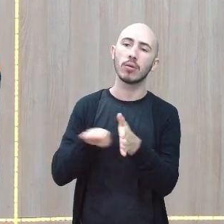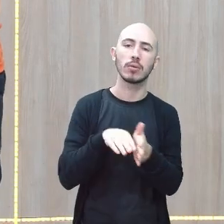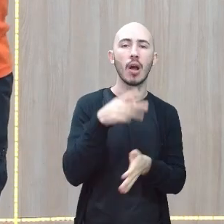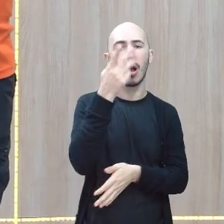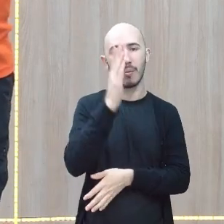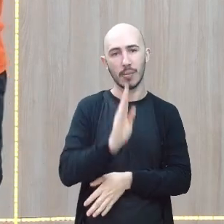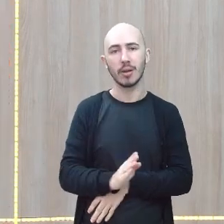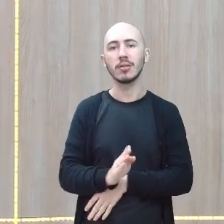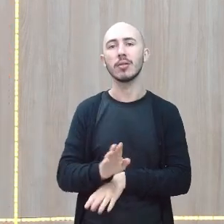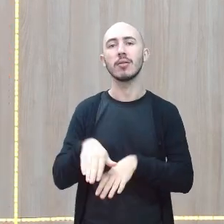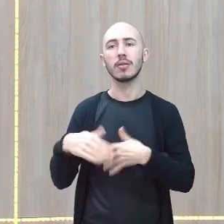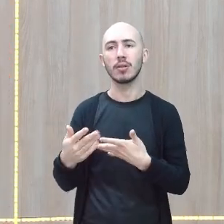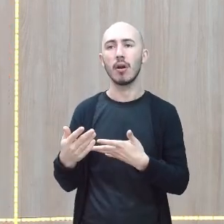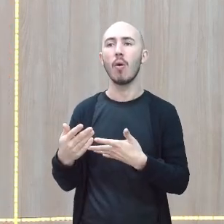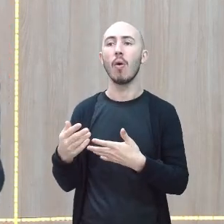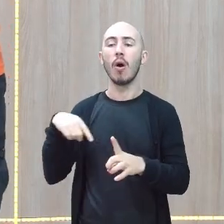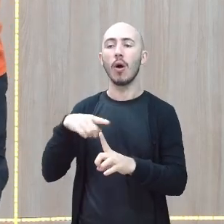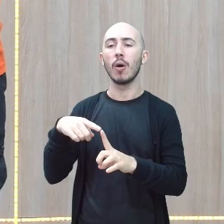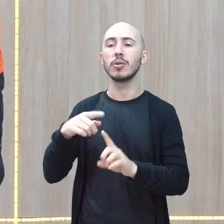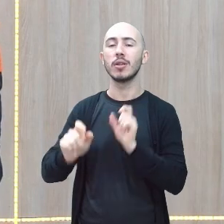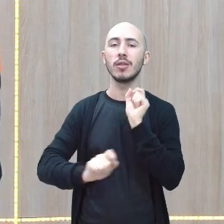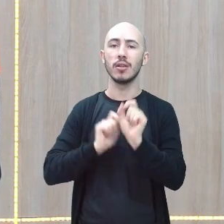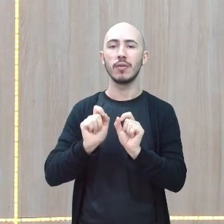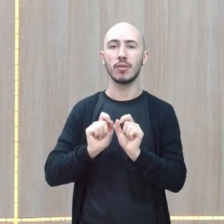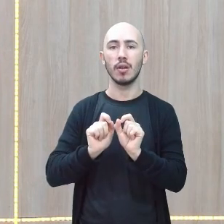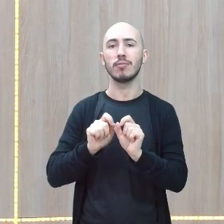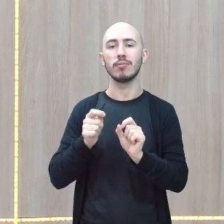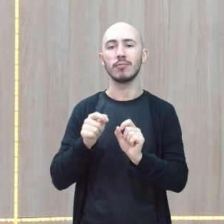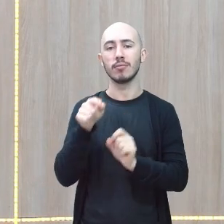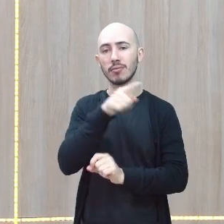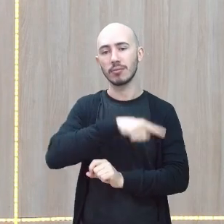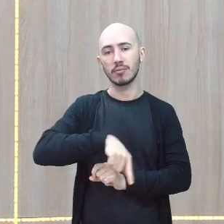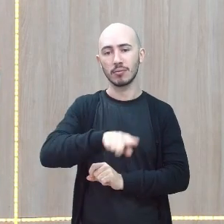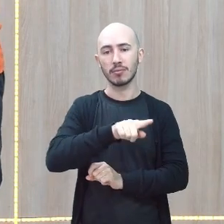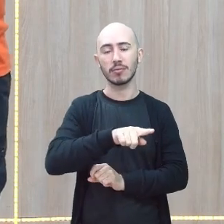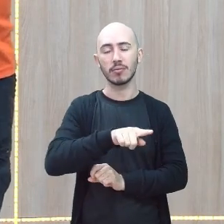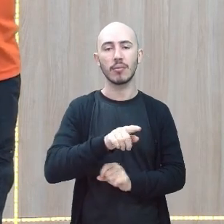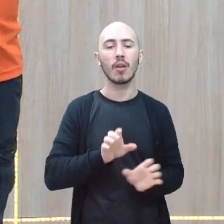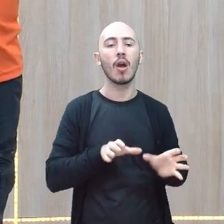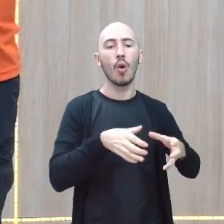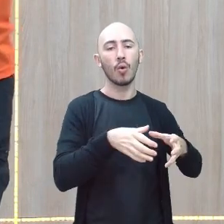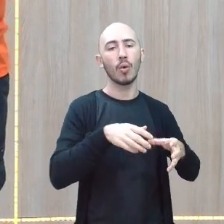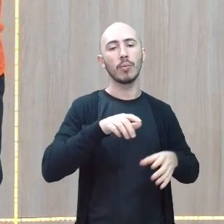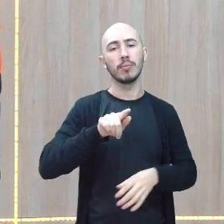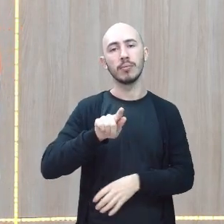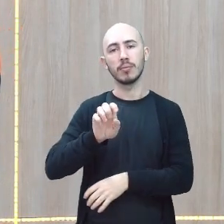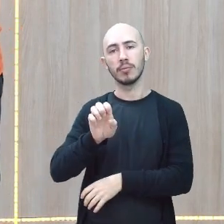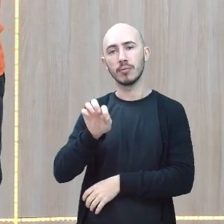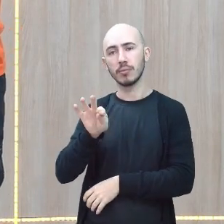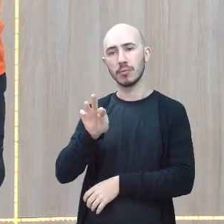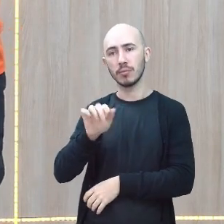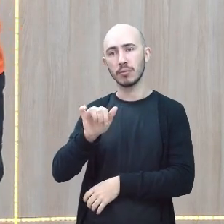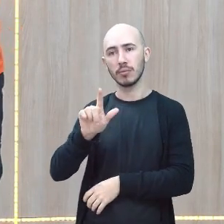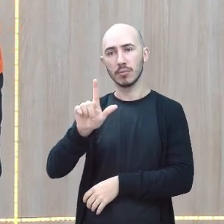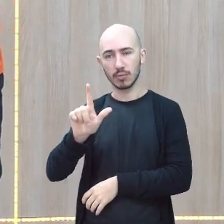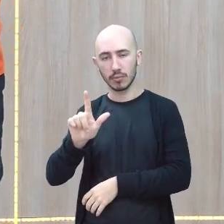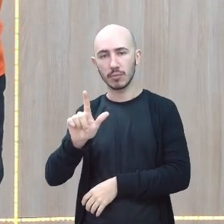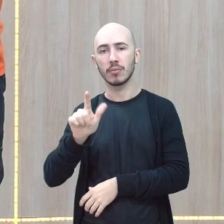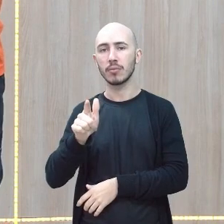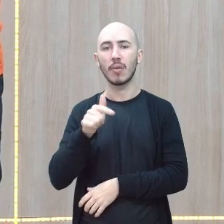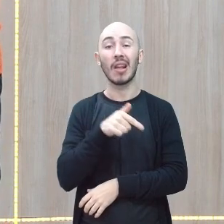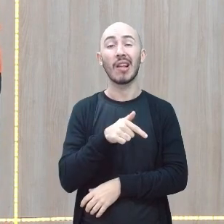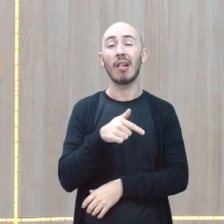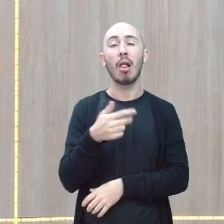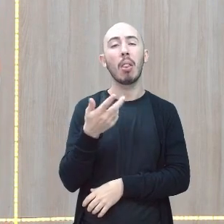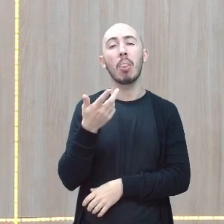porque a ideia era a cristianização dos gentios, né, ou daqueles povos, né, que não possuíam